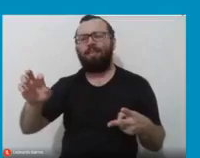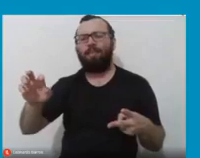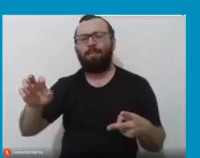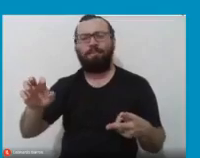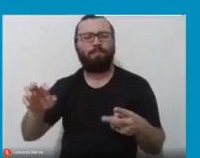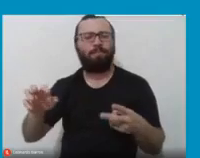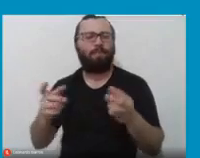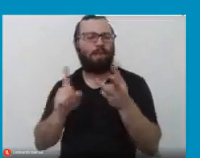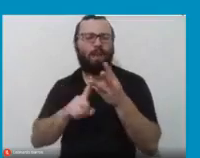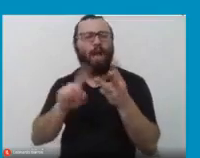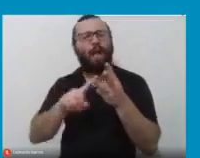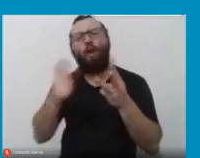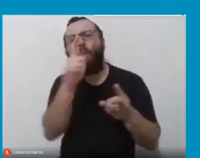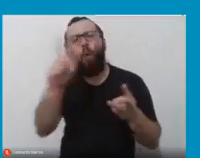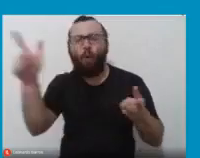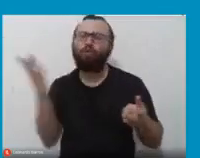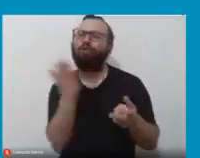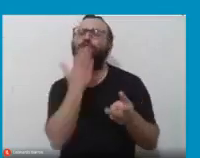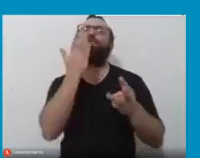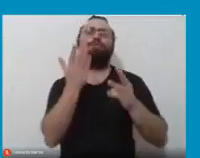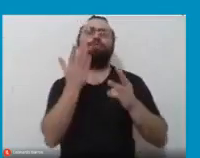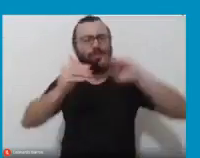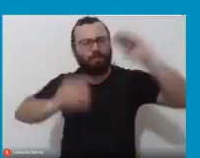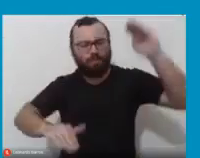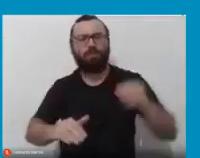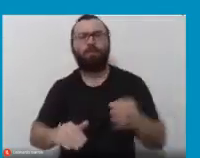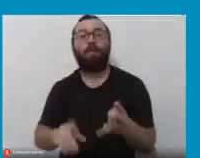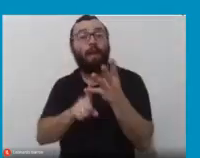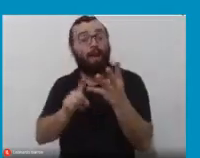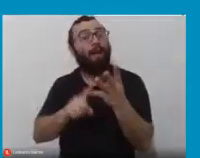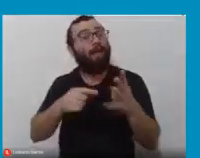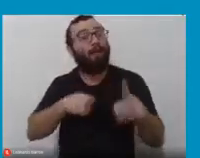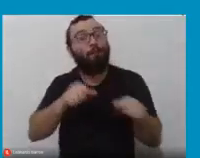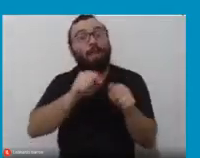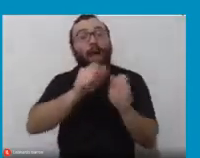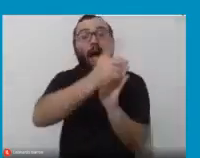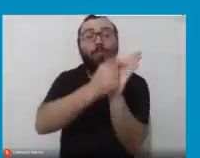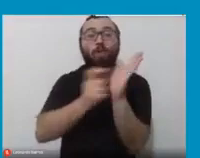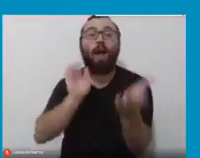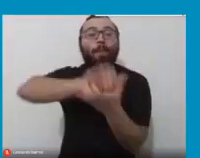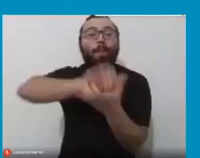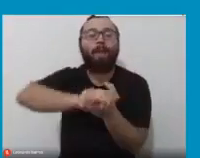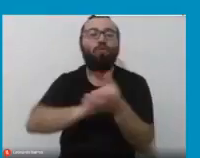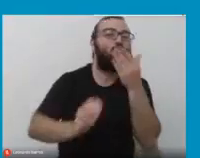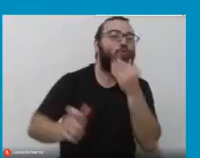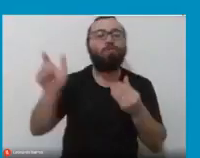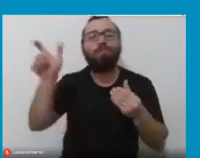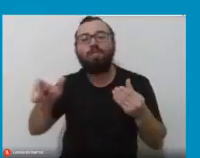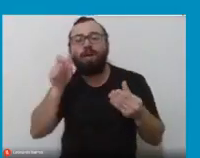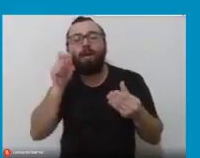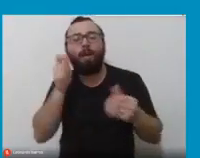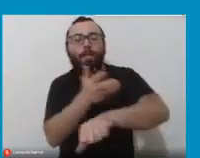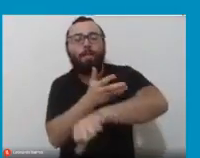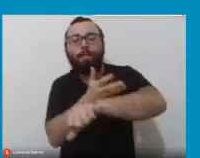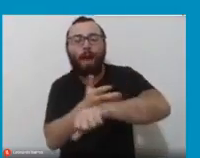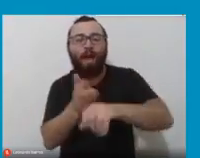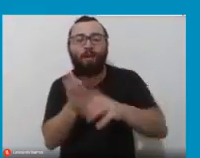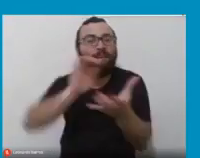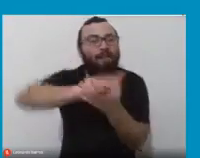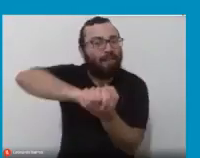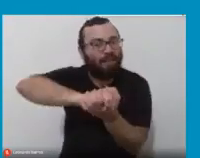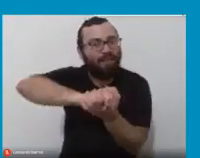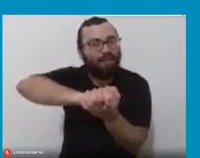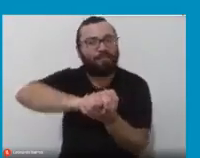desigualdade, outros tipos de desigualdade, né? Casamentos, eu tenho um artigo sobre casamentos interraciais no Brasil, casamentos